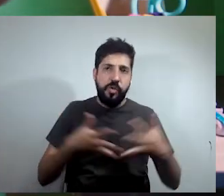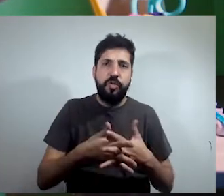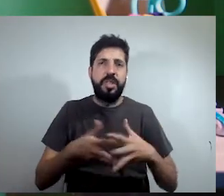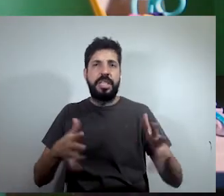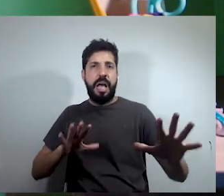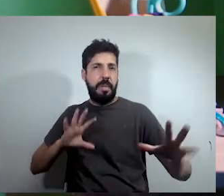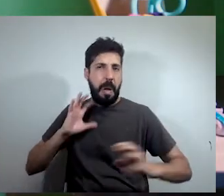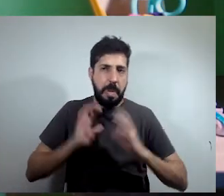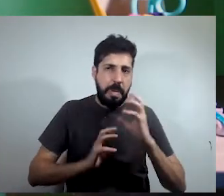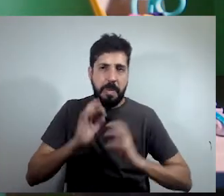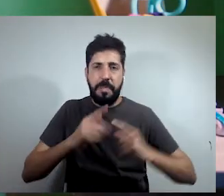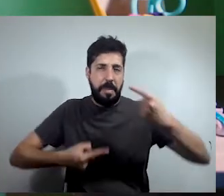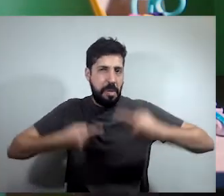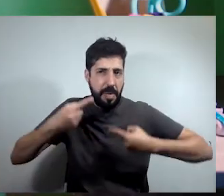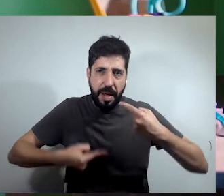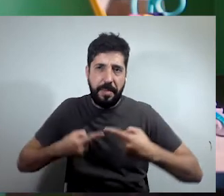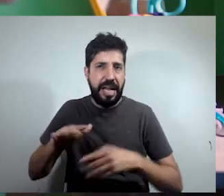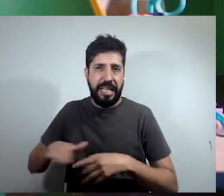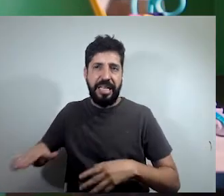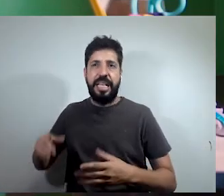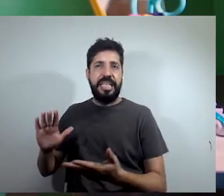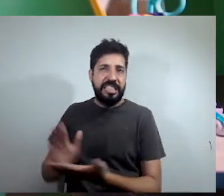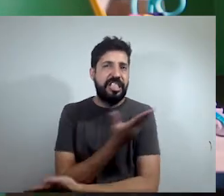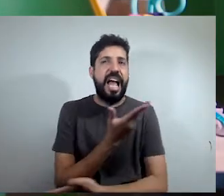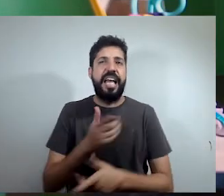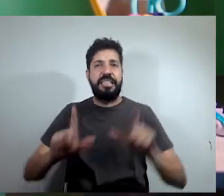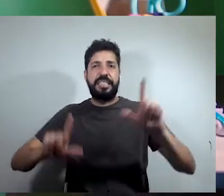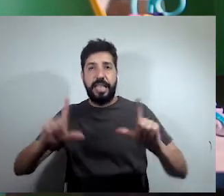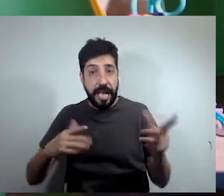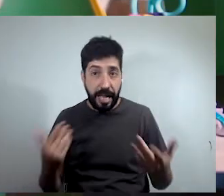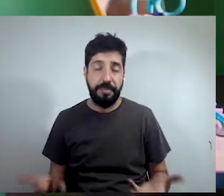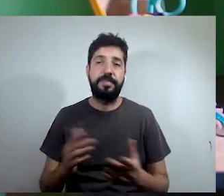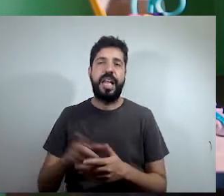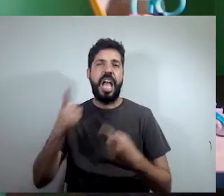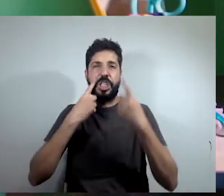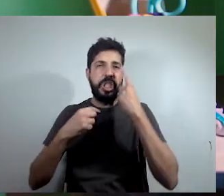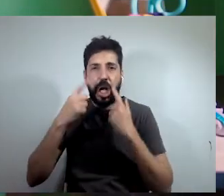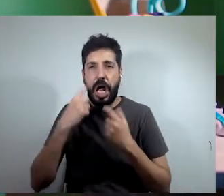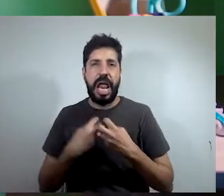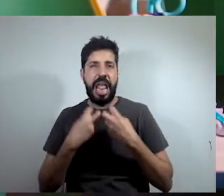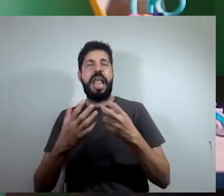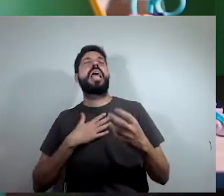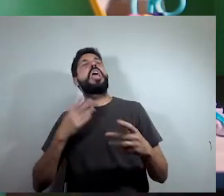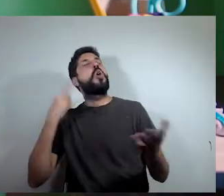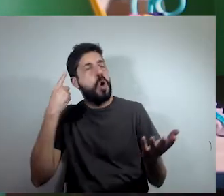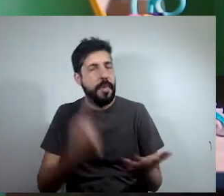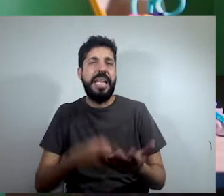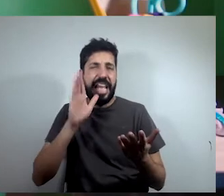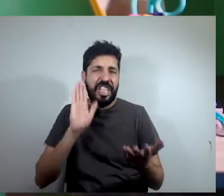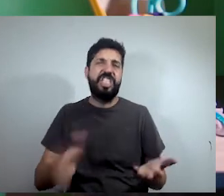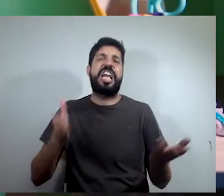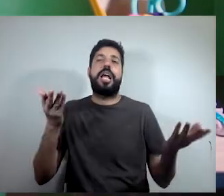confusão, vira aquela guerra com a criança pra ela sair da tela e tal, e ela chorando, mas eu combinei com